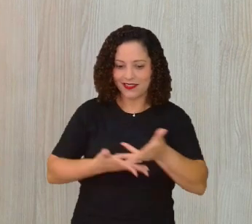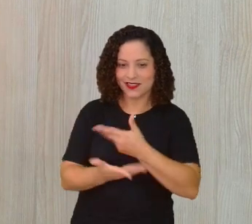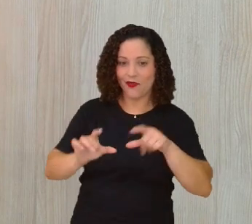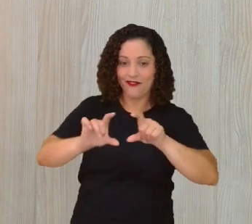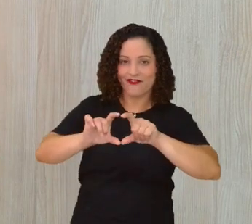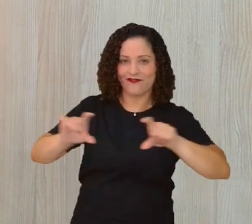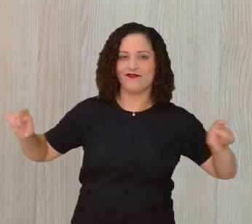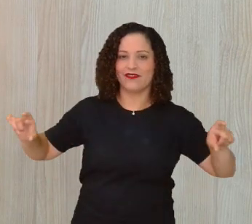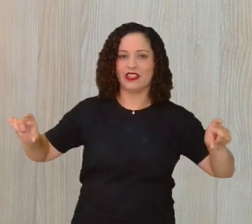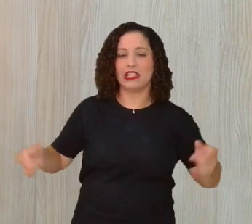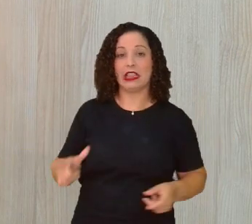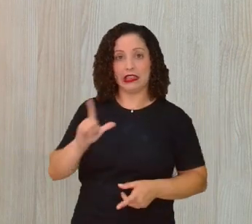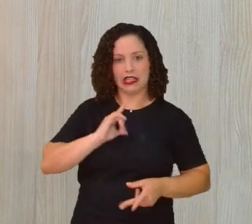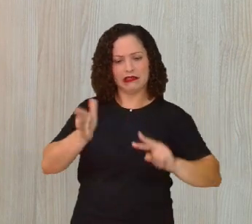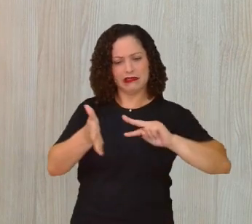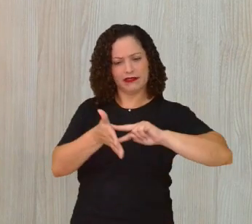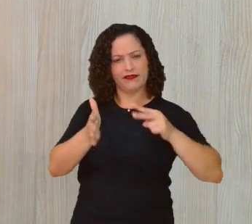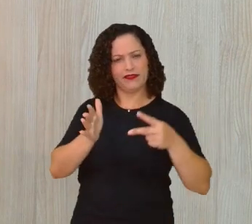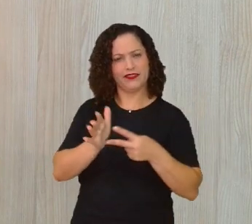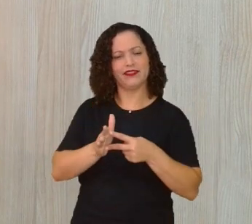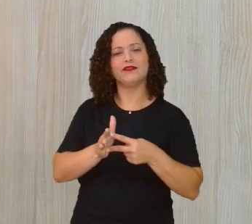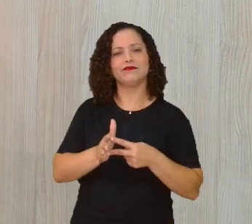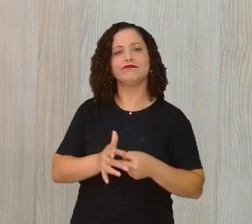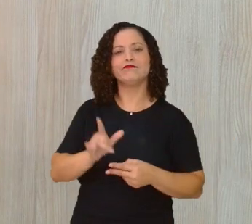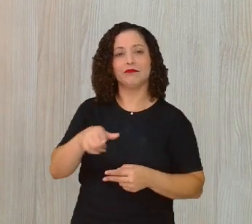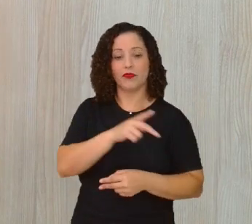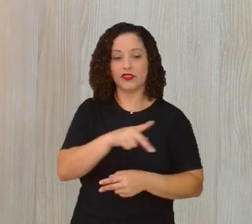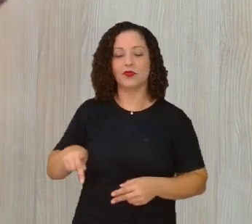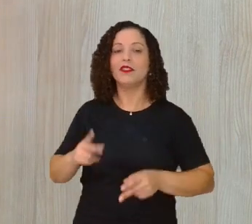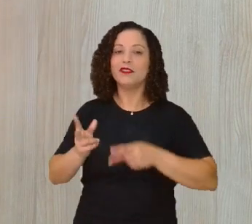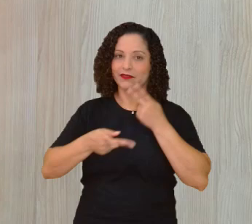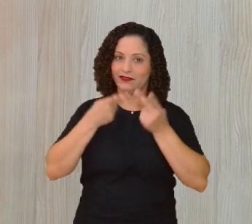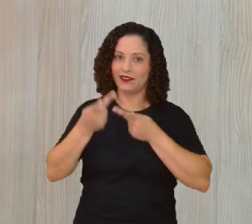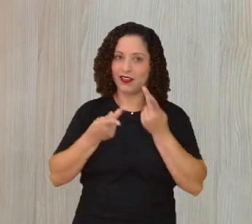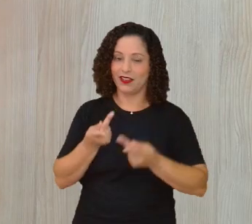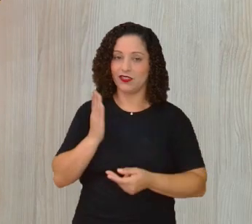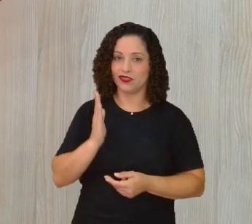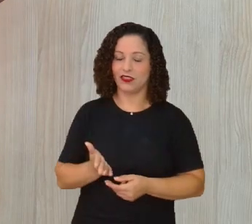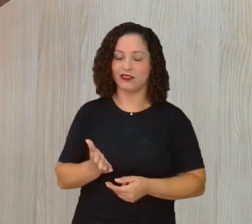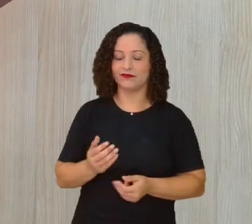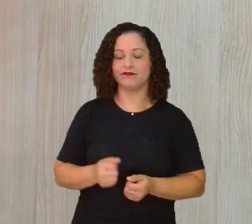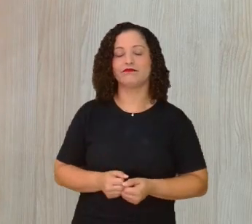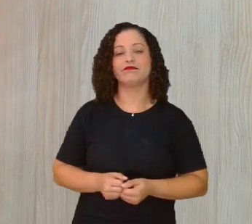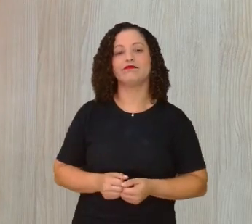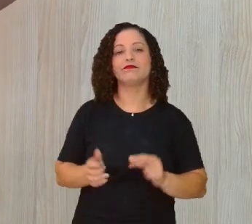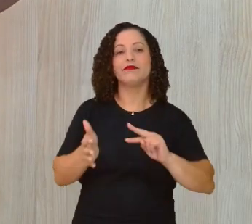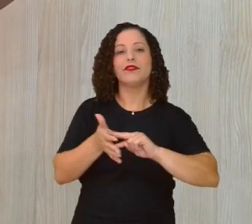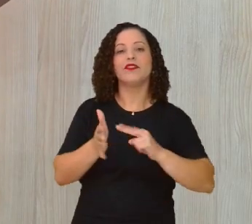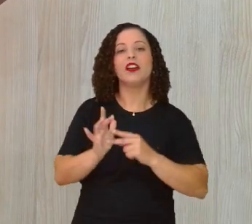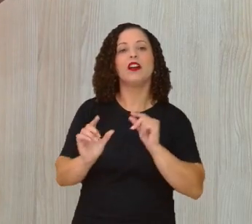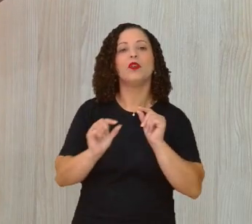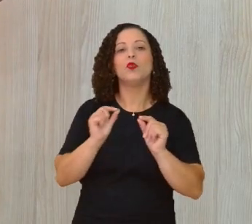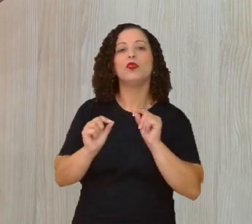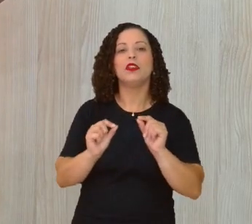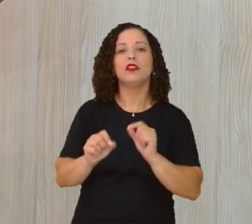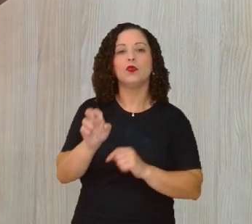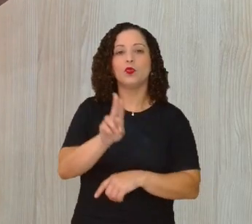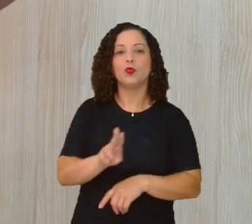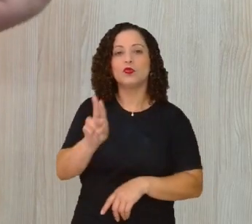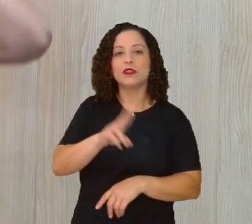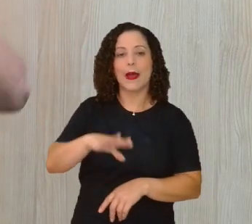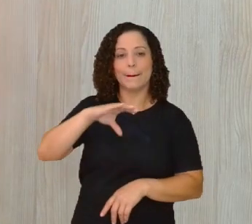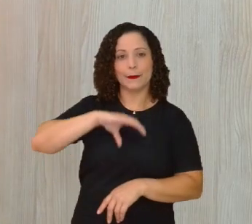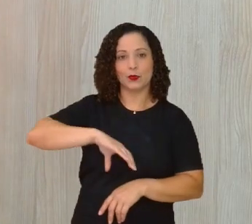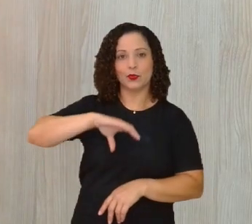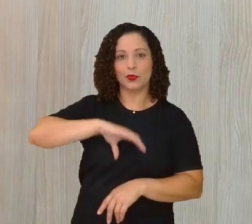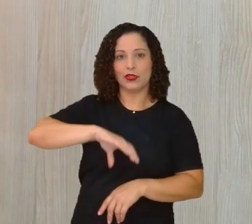orações faça sentido. E é o que a professora Adriana falou, né? A gente não passa o dia inteiro usando a língua portuguesa assim,